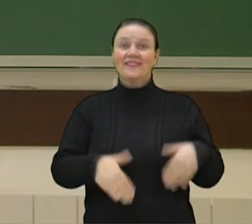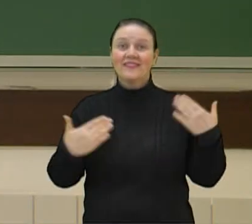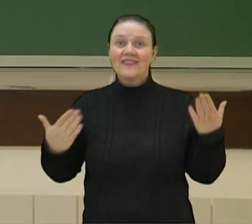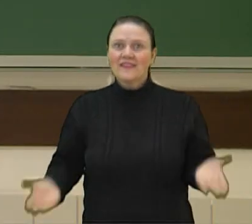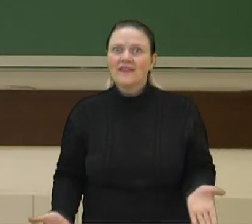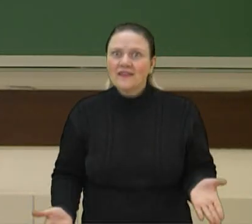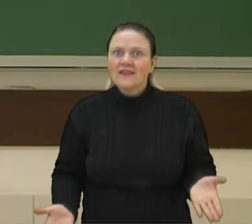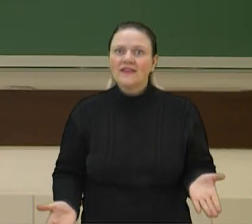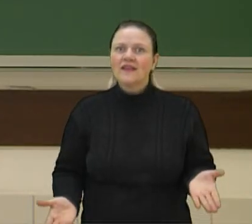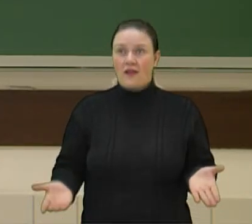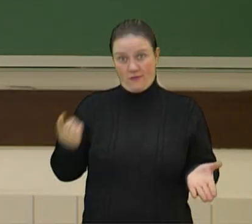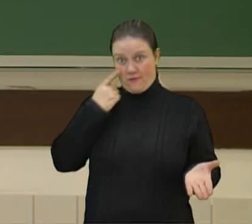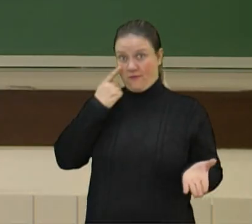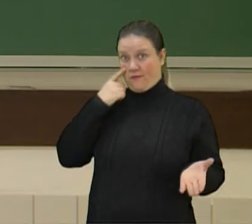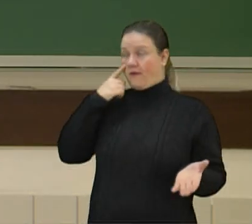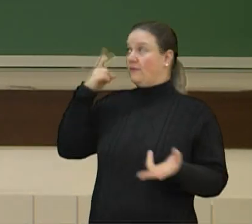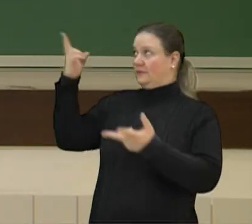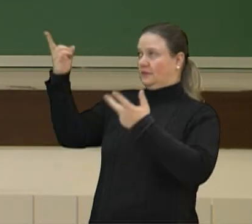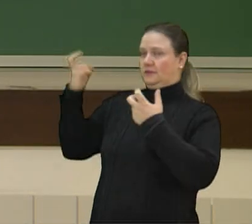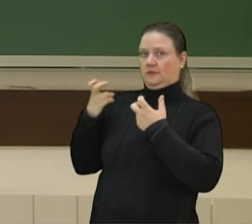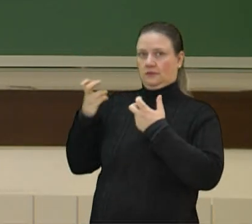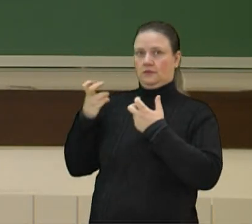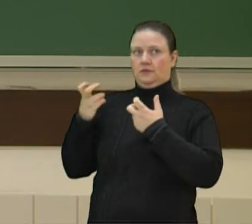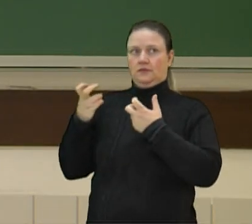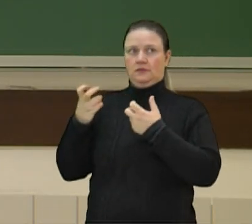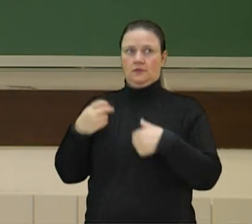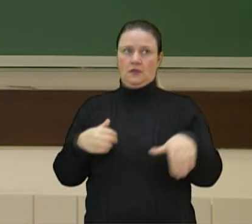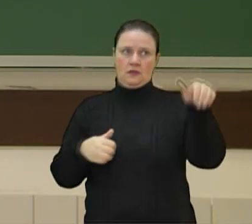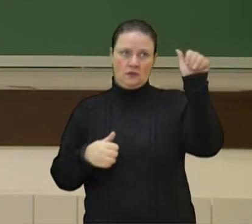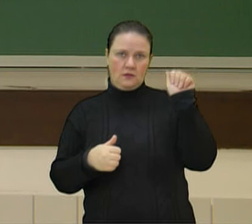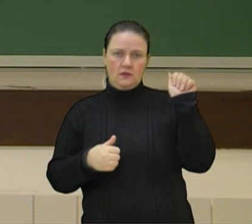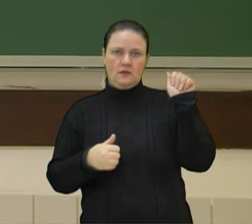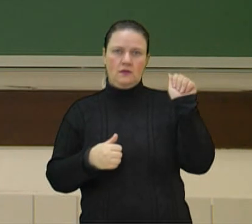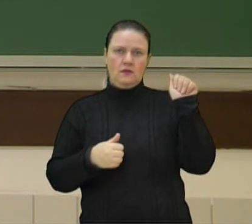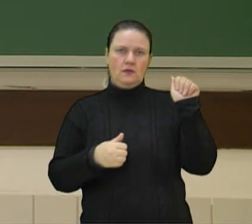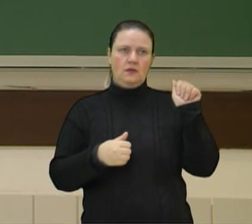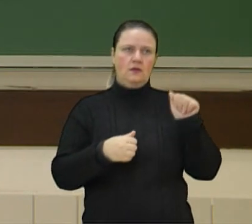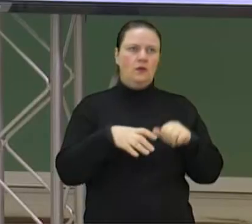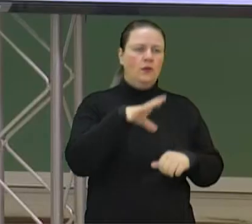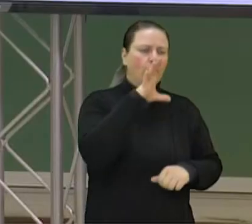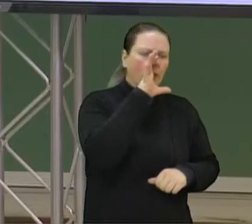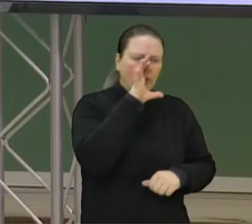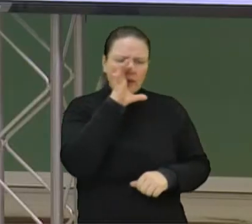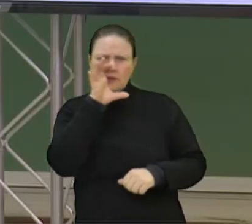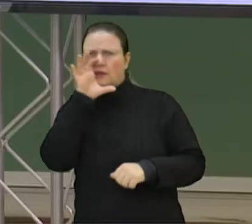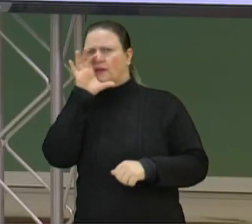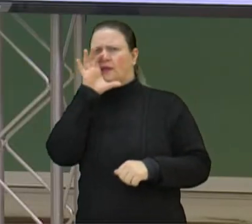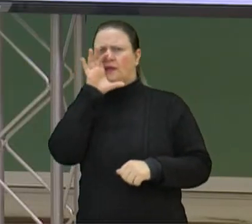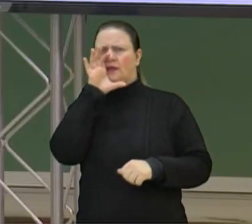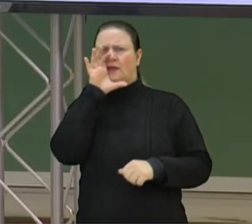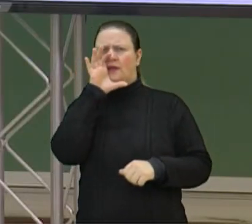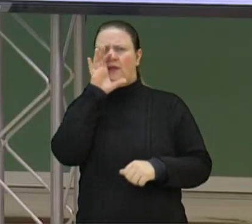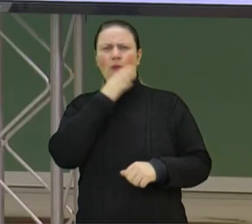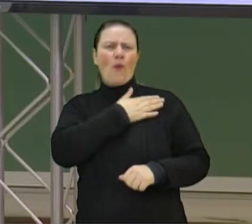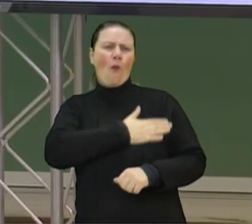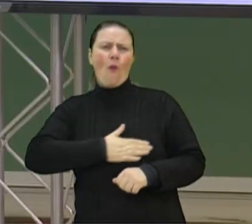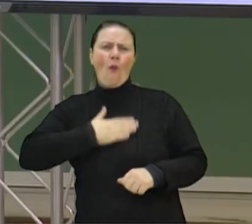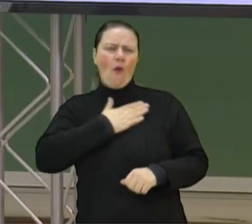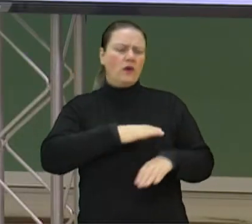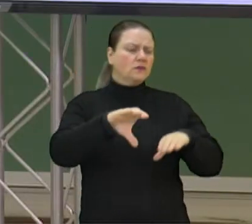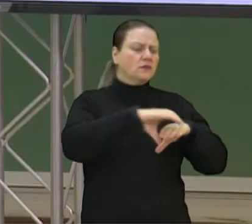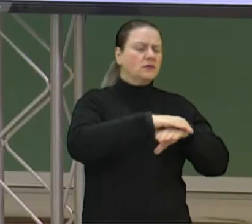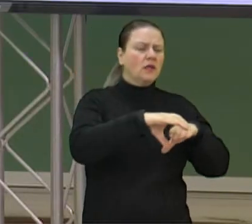E aí, pessoal? Vamos lá. Me fascinam las zapaterias. Me fascinam,